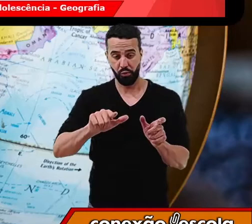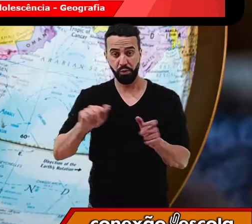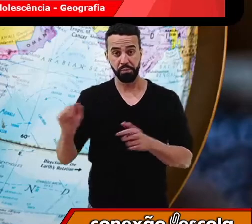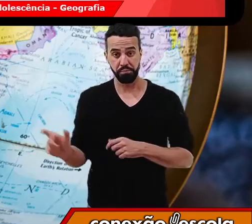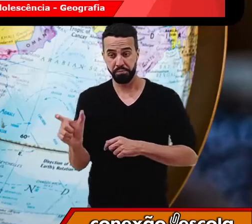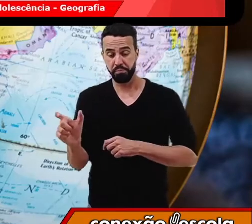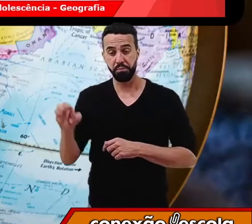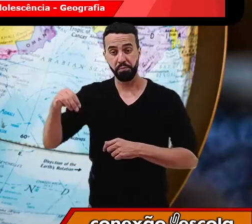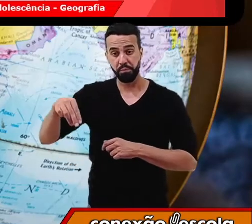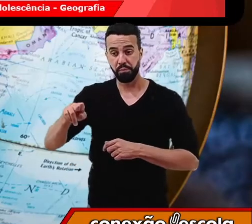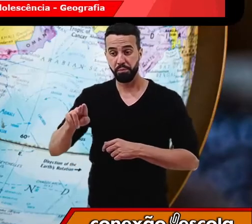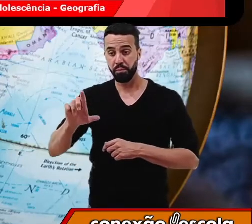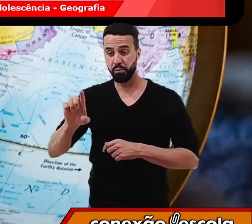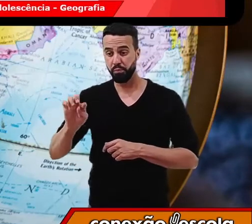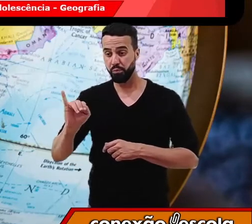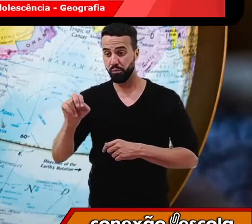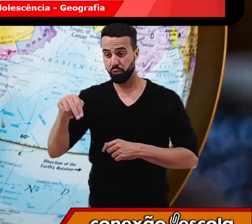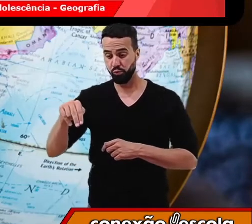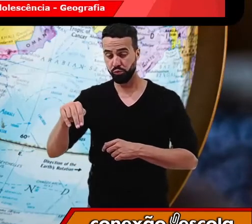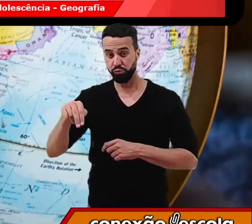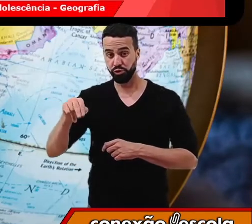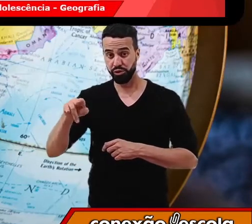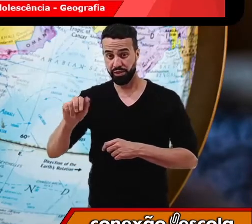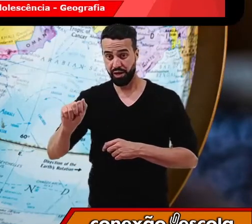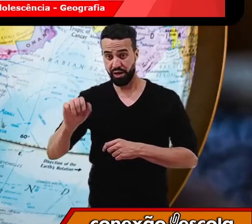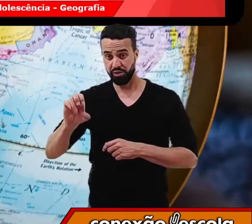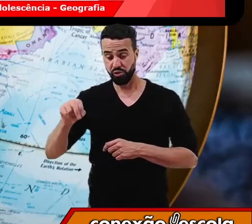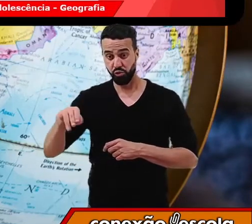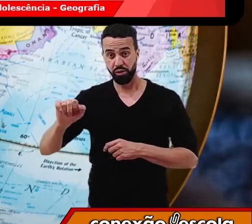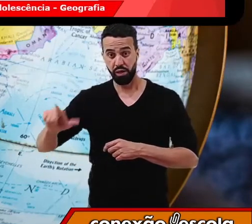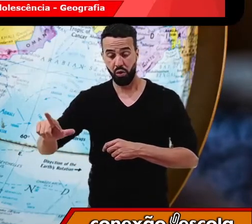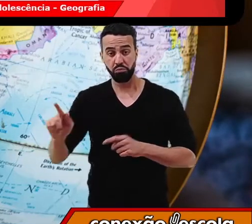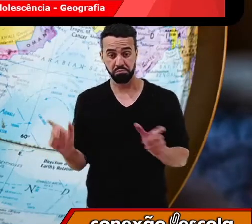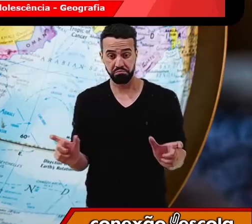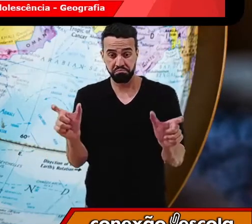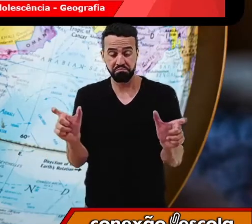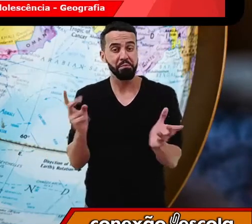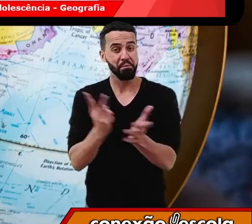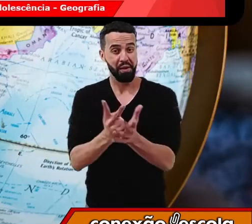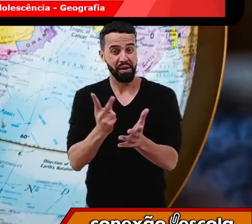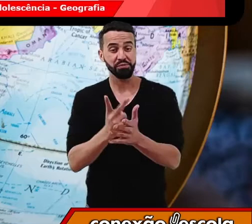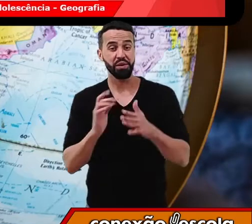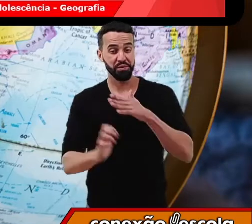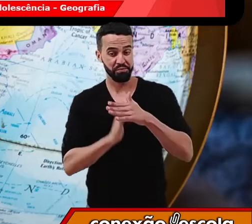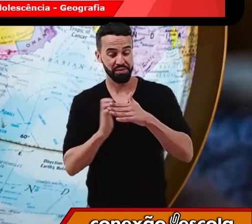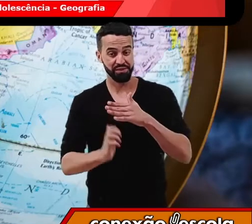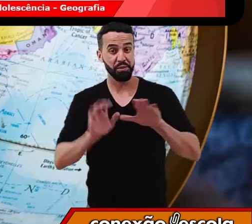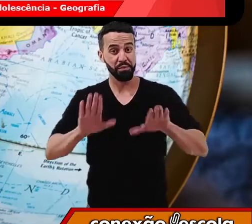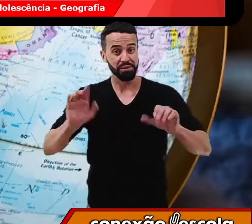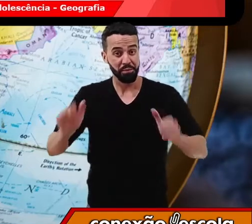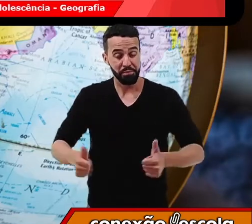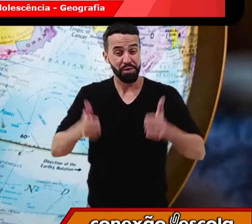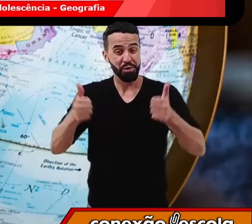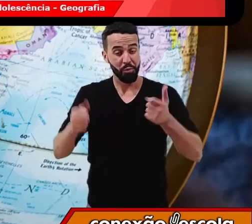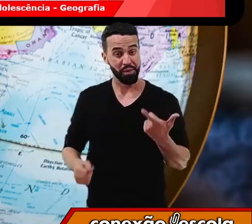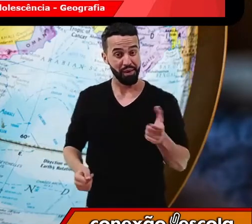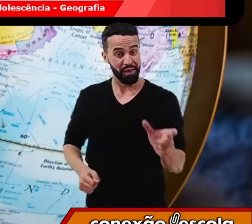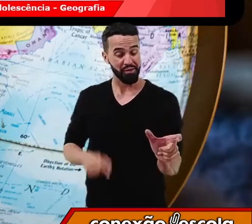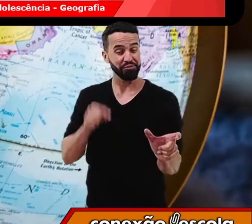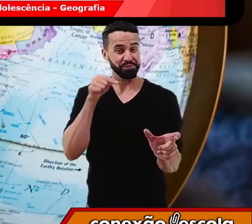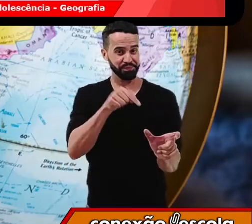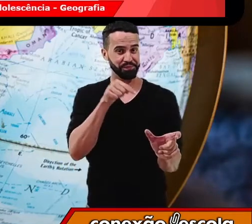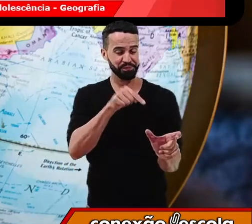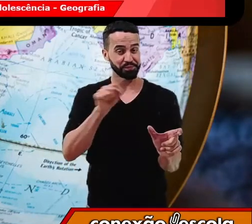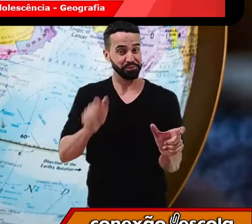refere basicamente ao mesmo tipo de empresa. No entanto, dei preferência à utilização do termo transnacionais.